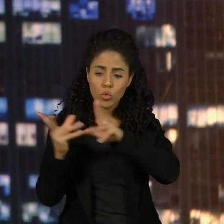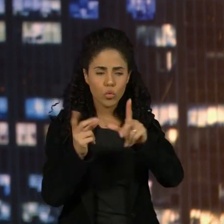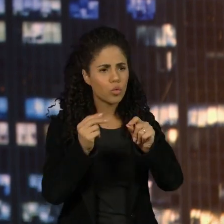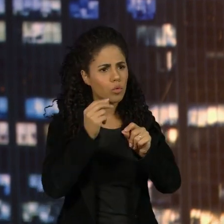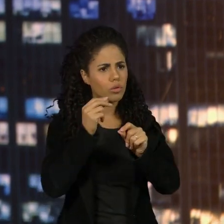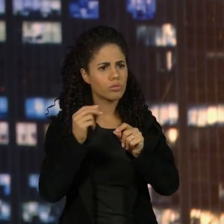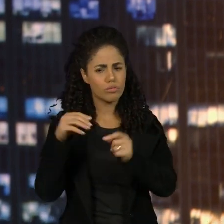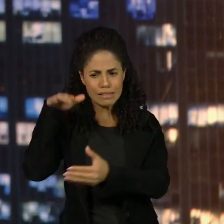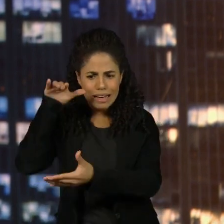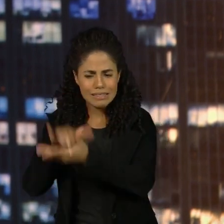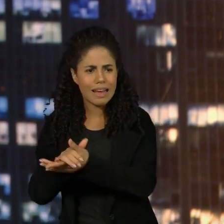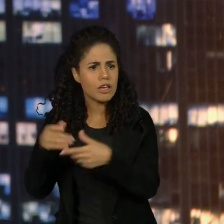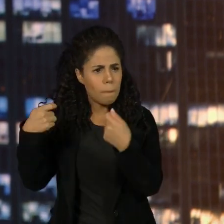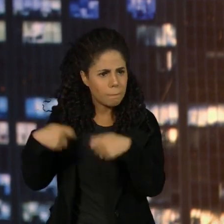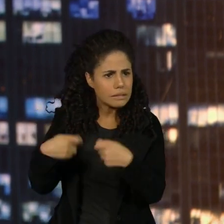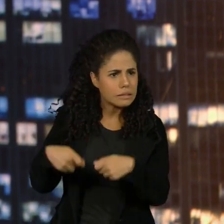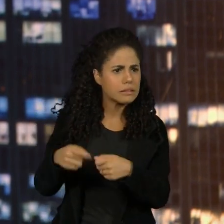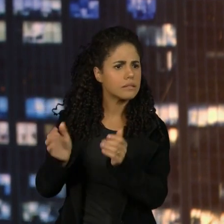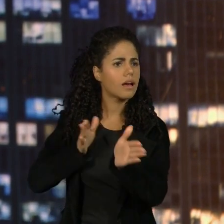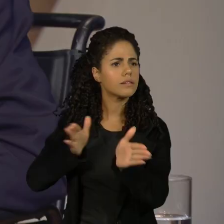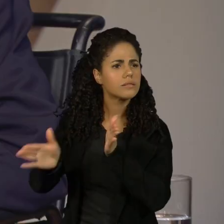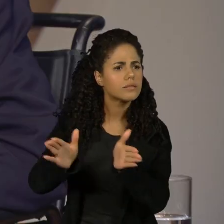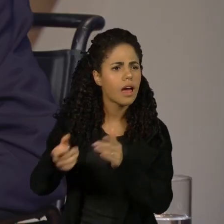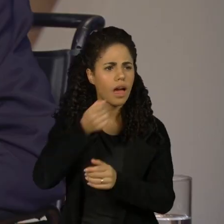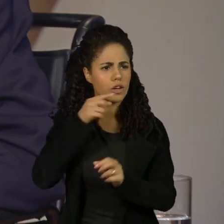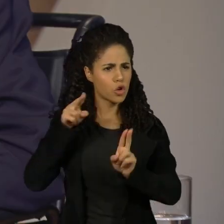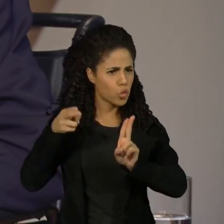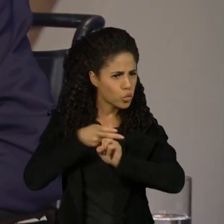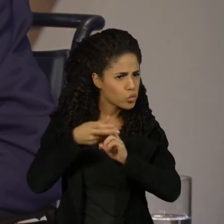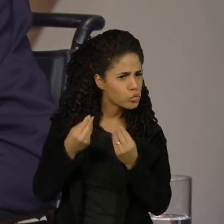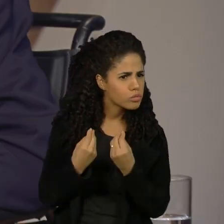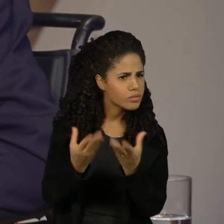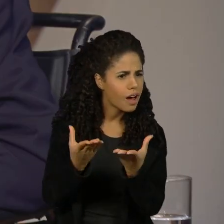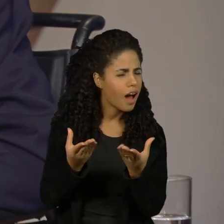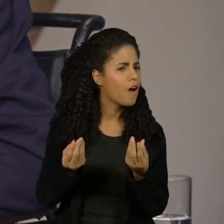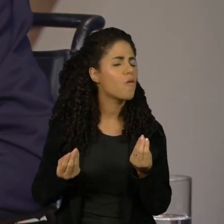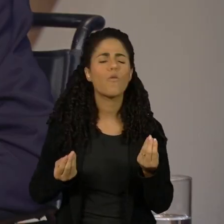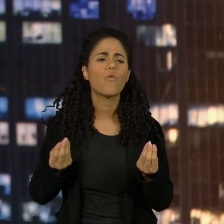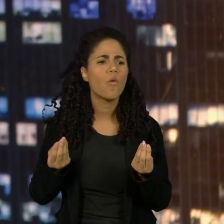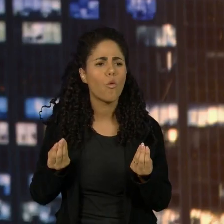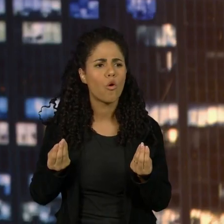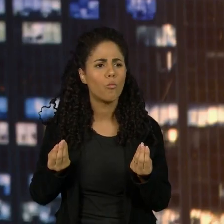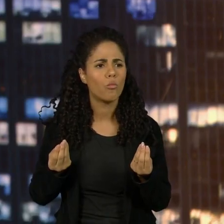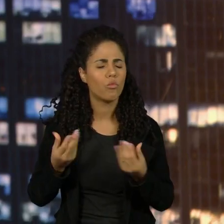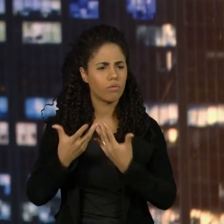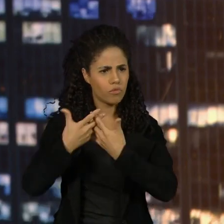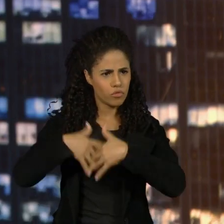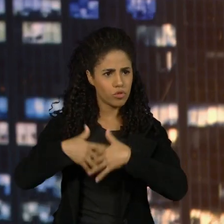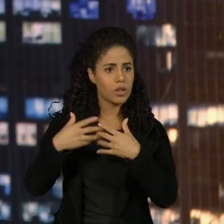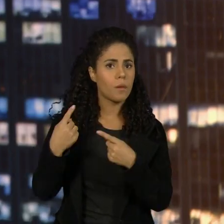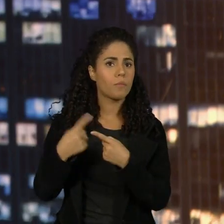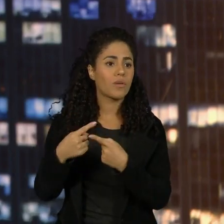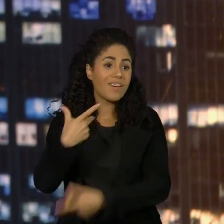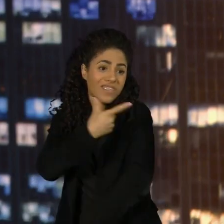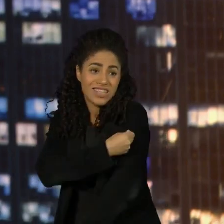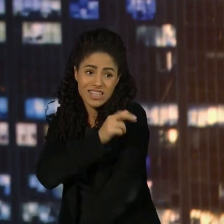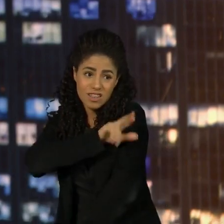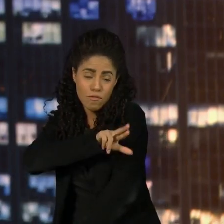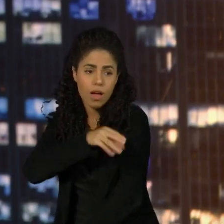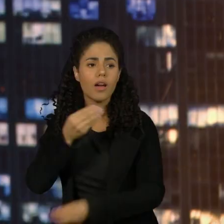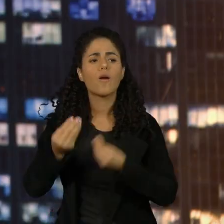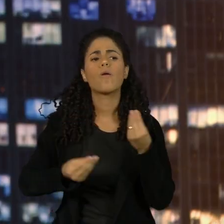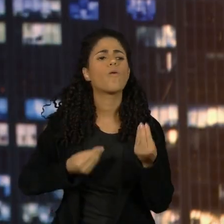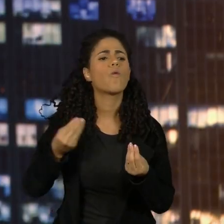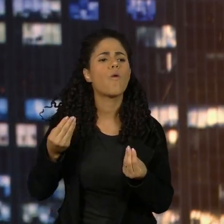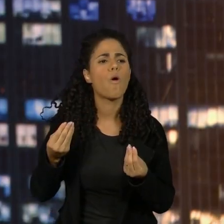os casais que têm acesso a isso? O SUS fornece esse medicamento? Como é que ele funciona, já que ele não é uma vacina, né? Como é que ele